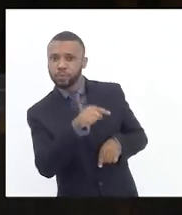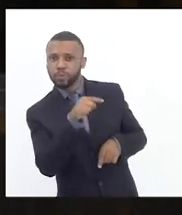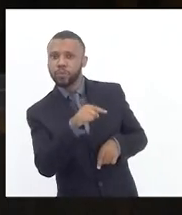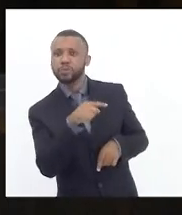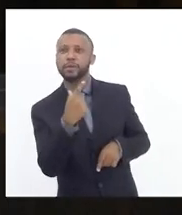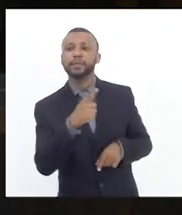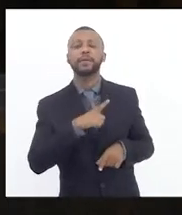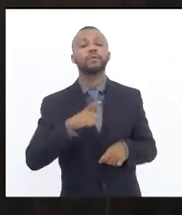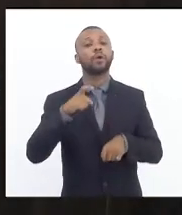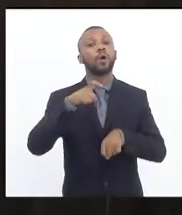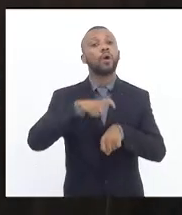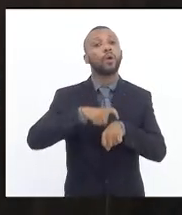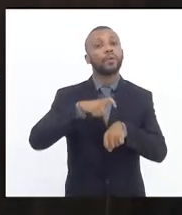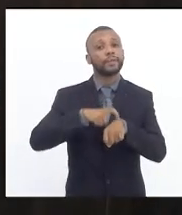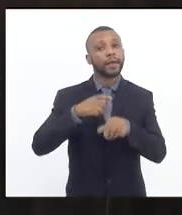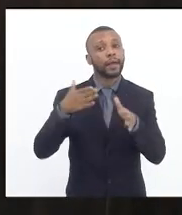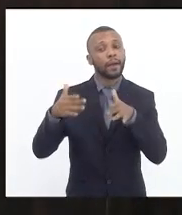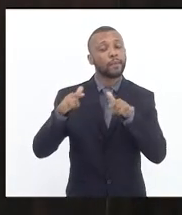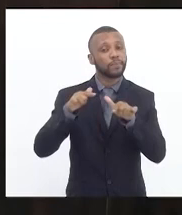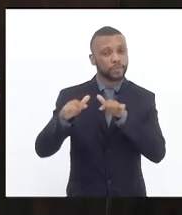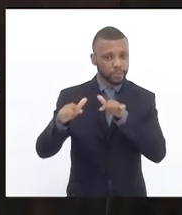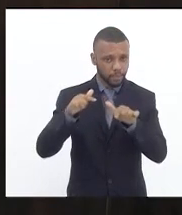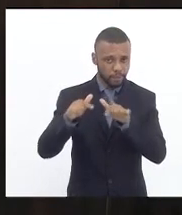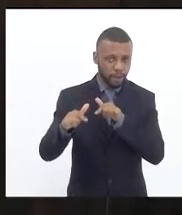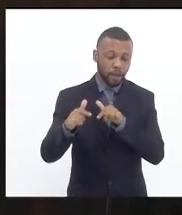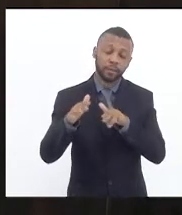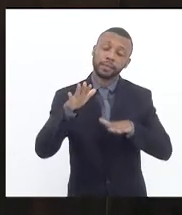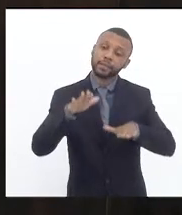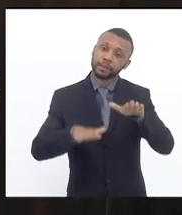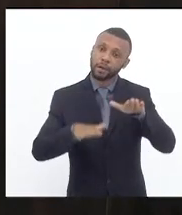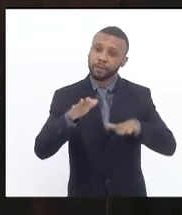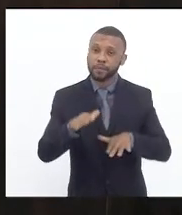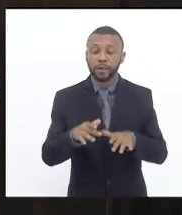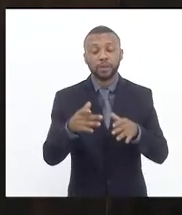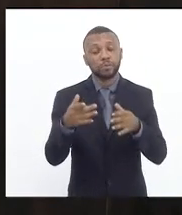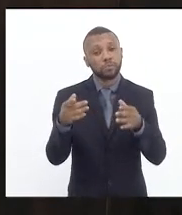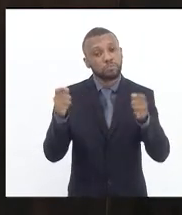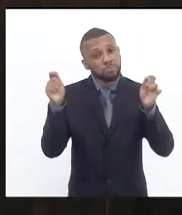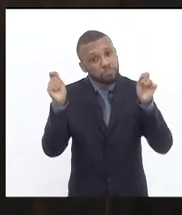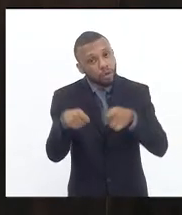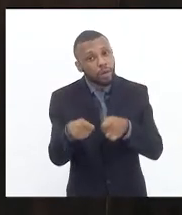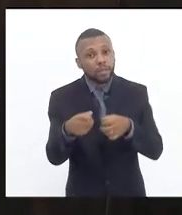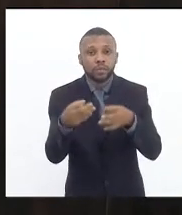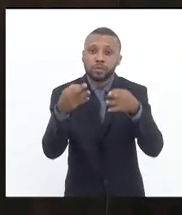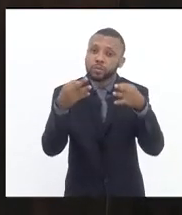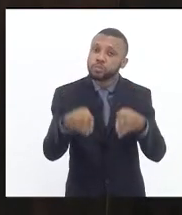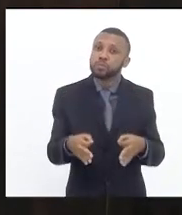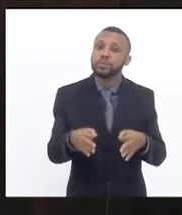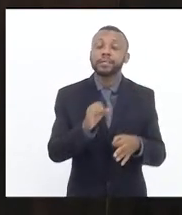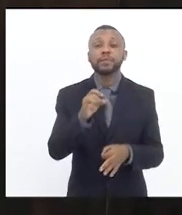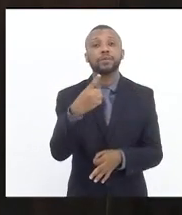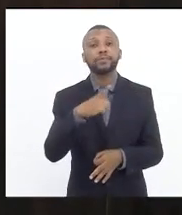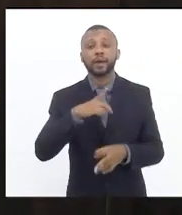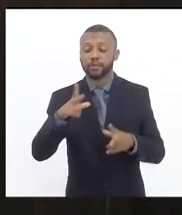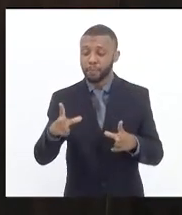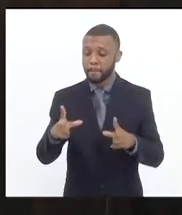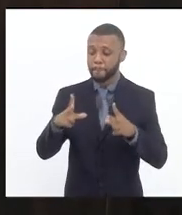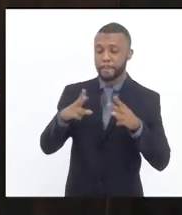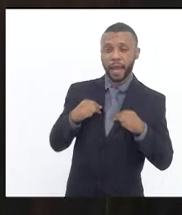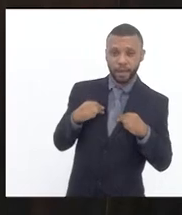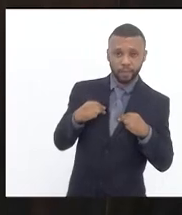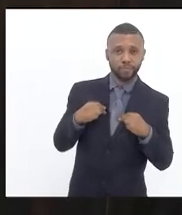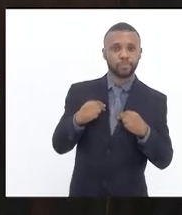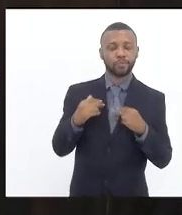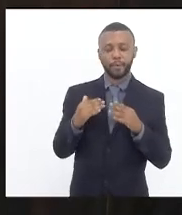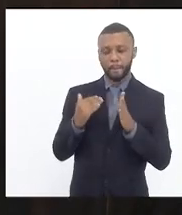temos também a questão do tempo de serviço que talvez fosse até justo se tivéssemos meritocracia e